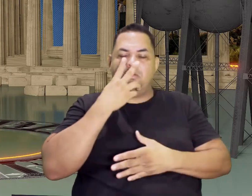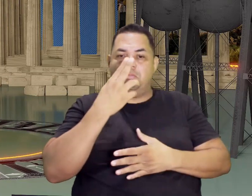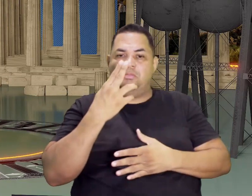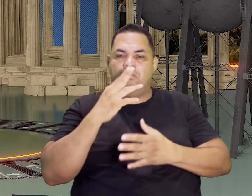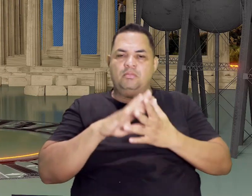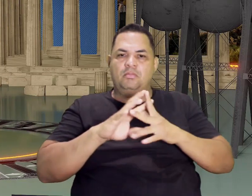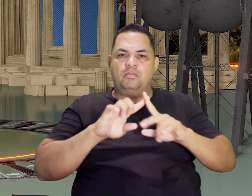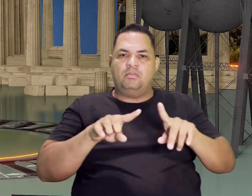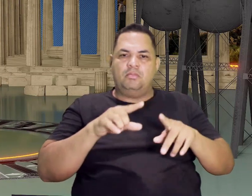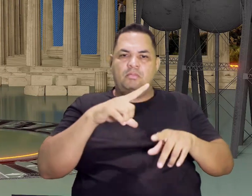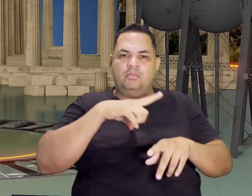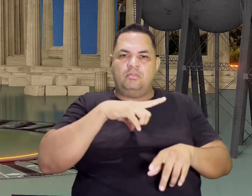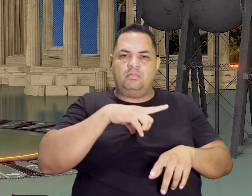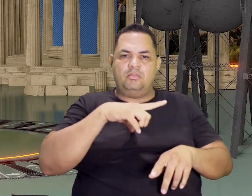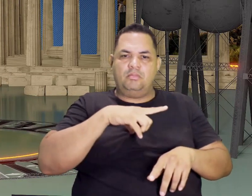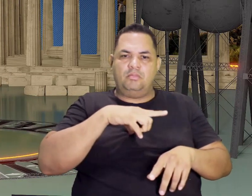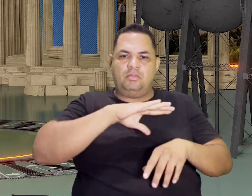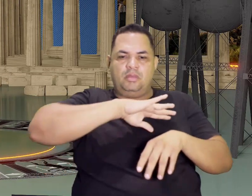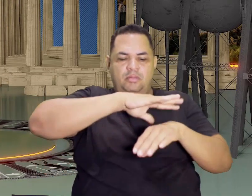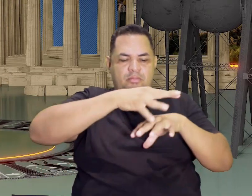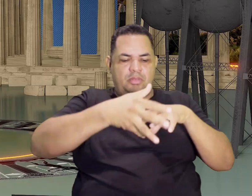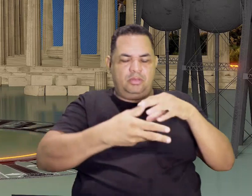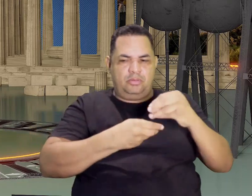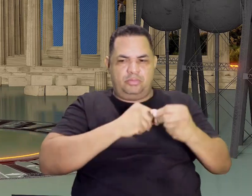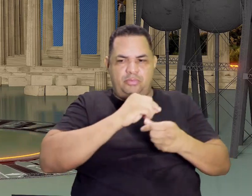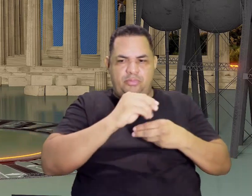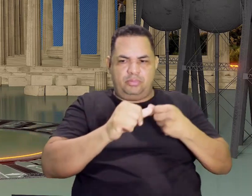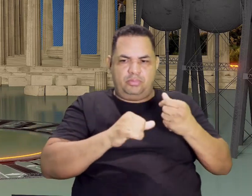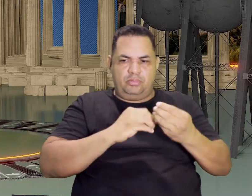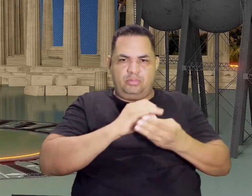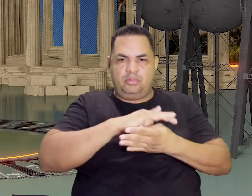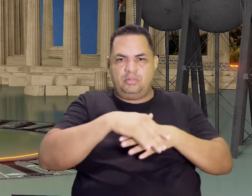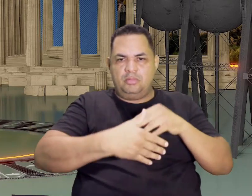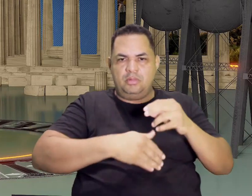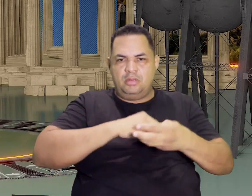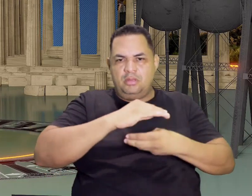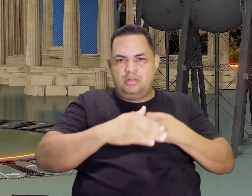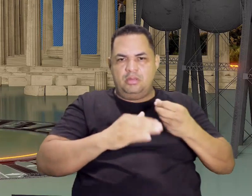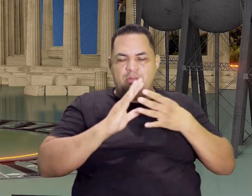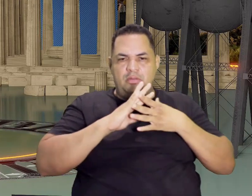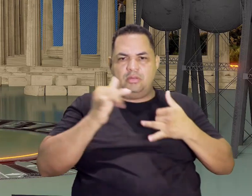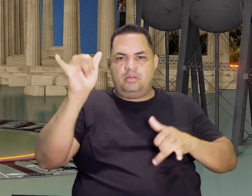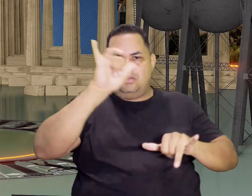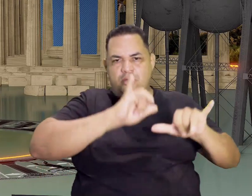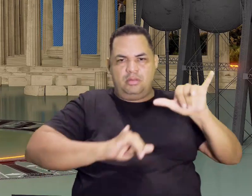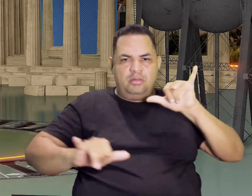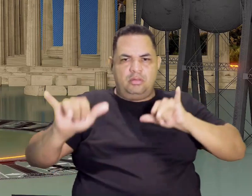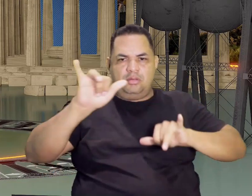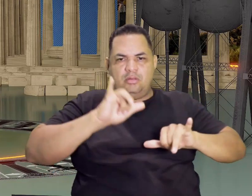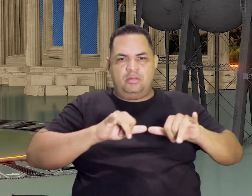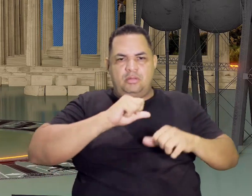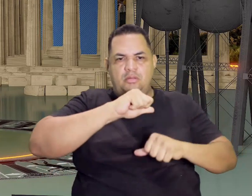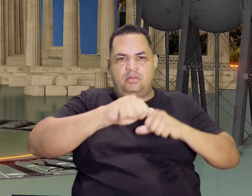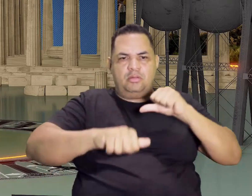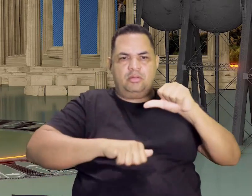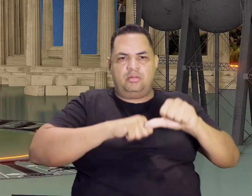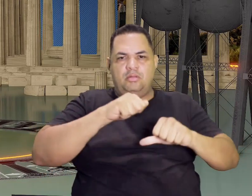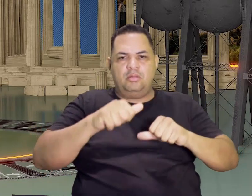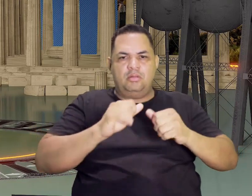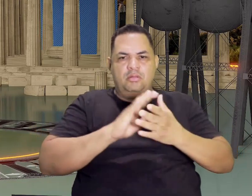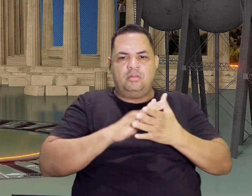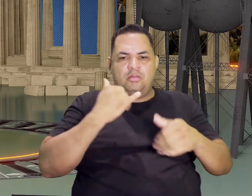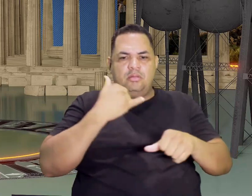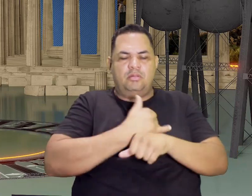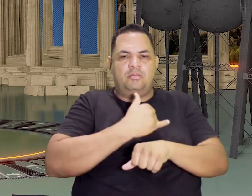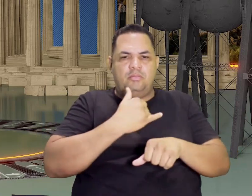parecida, porém eles têm um embanhamento de ouro. É comum fazer isso. Alquimia, ou seja, transformar um